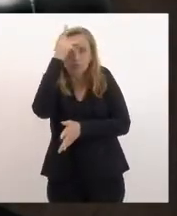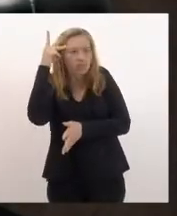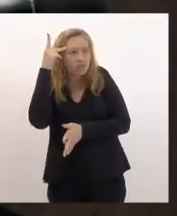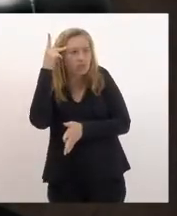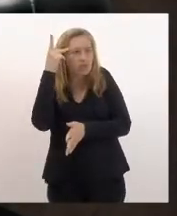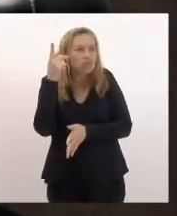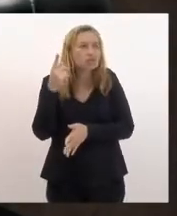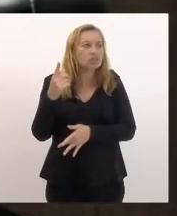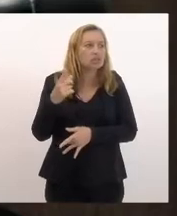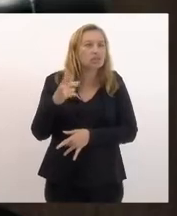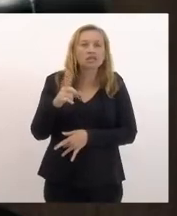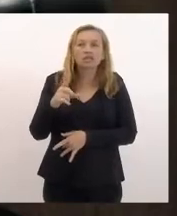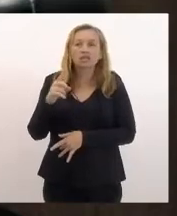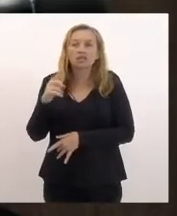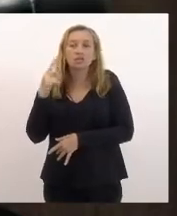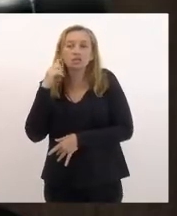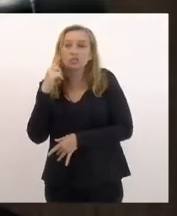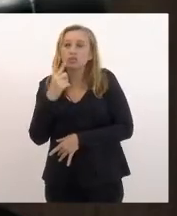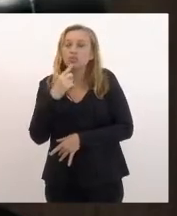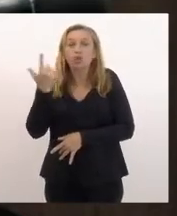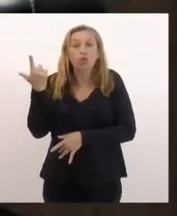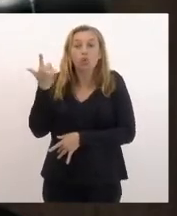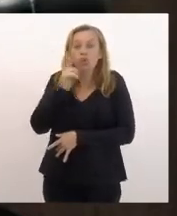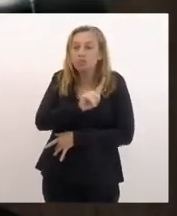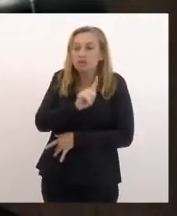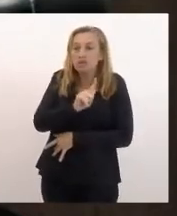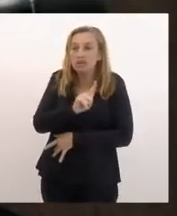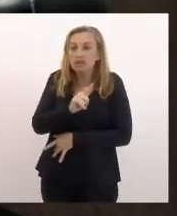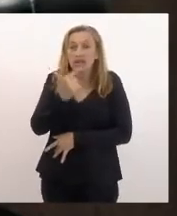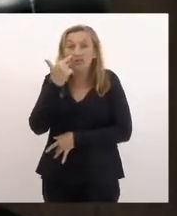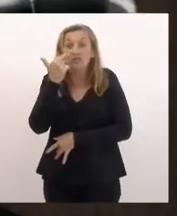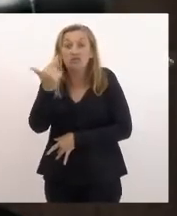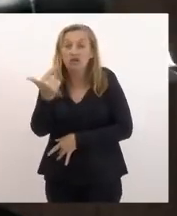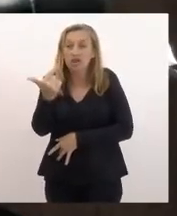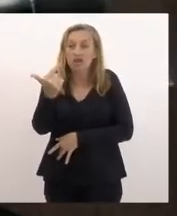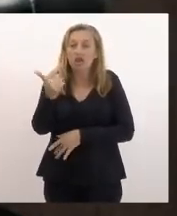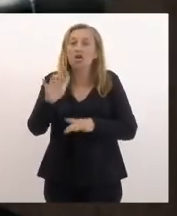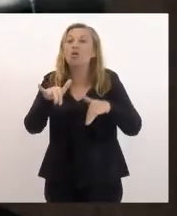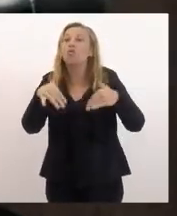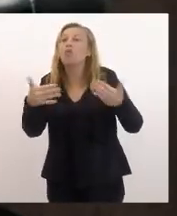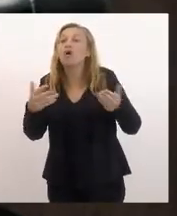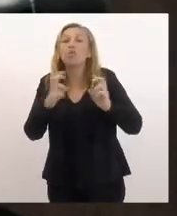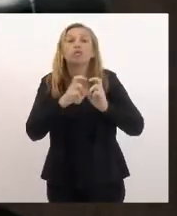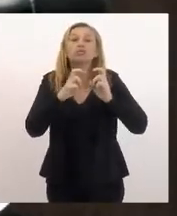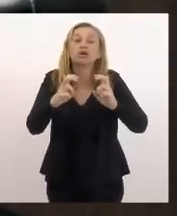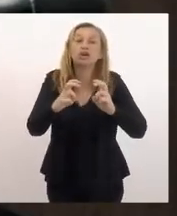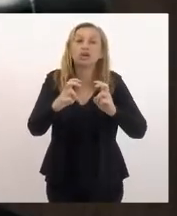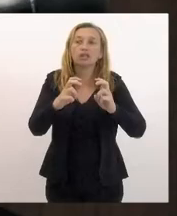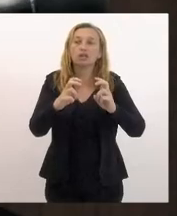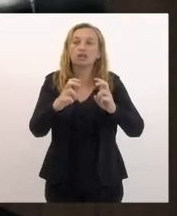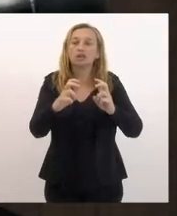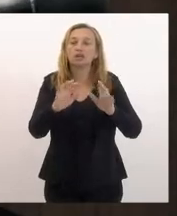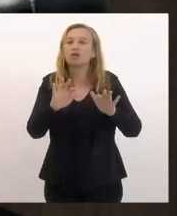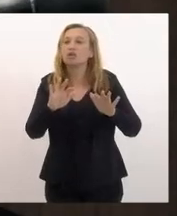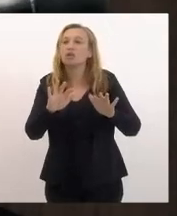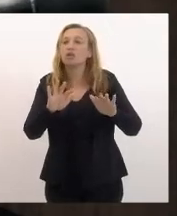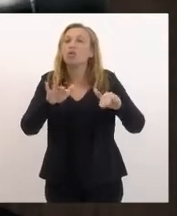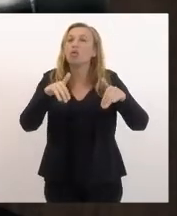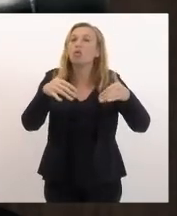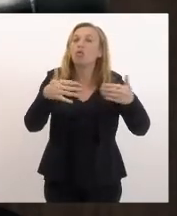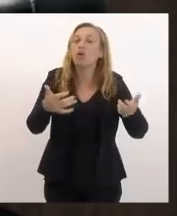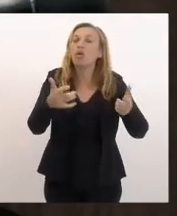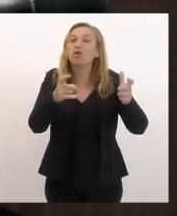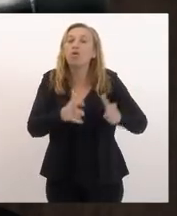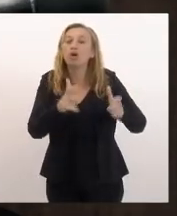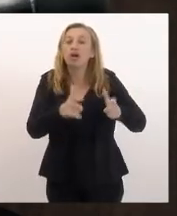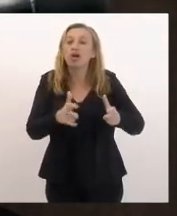têm deficiência consigam escutar lá da plataforma qual é o trem, né, que está naquela, em qual local ele